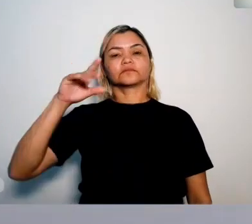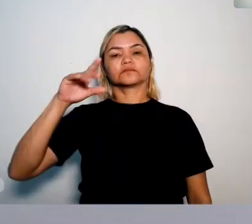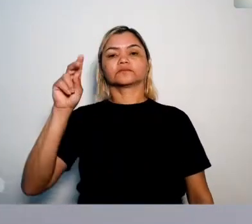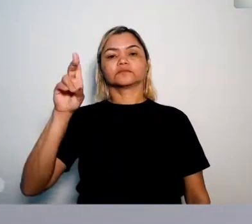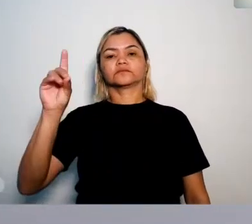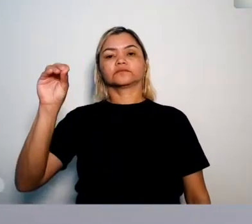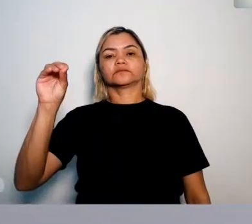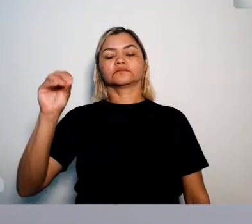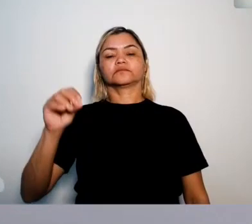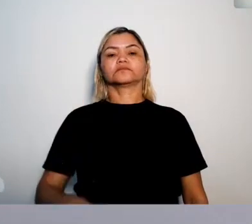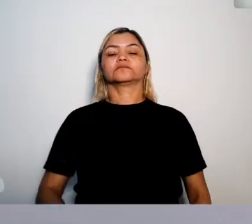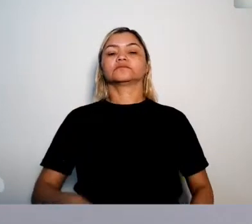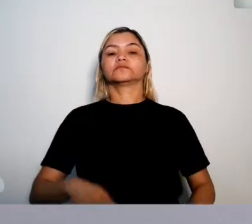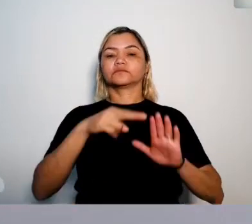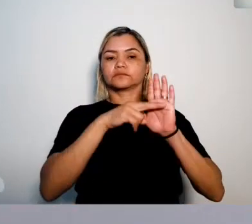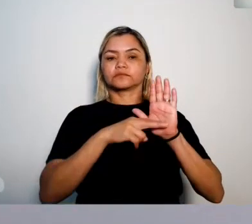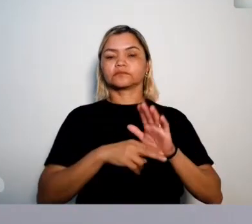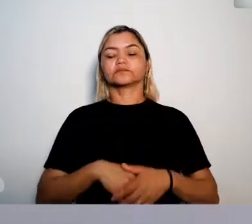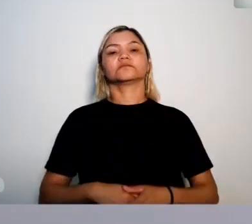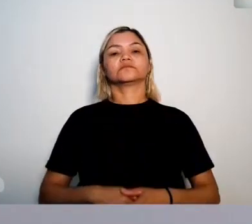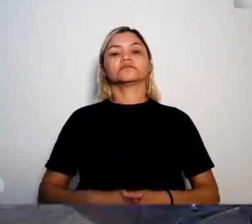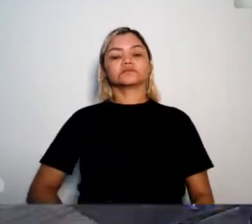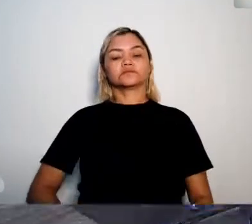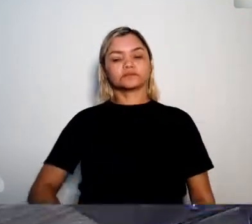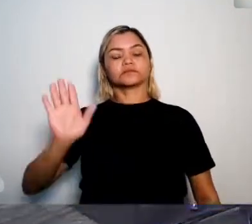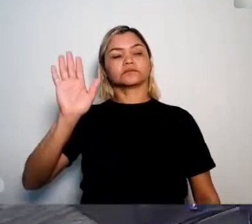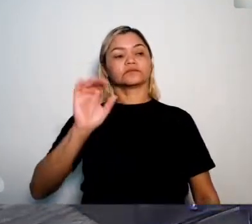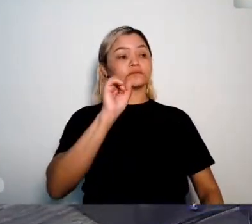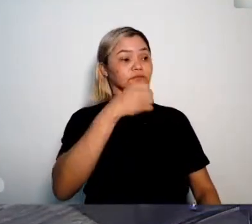presidente, excelente. Quem for favorável, diga sim. Quem for contrário, diga não.